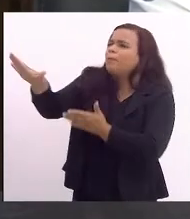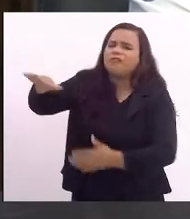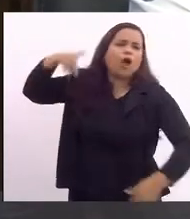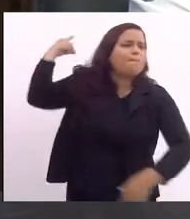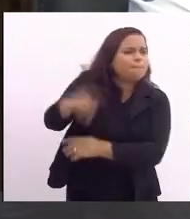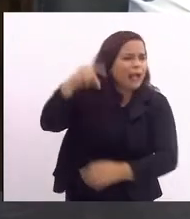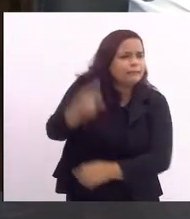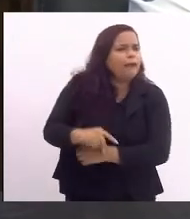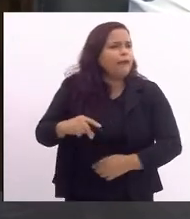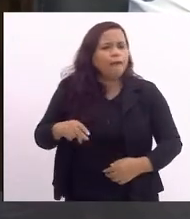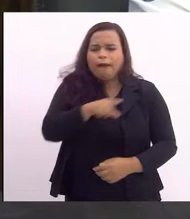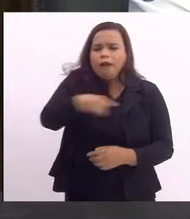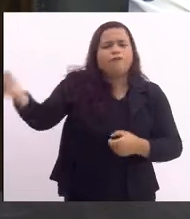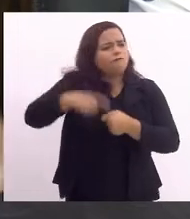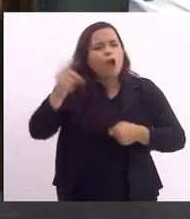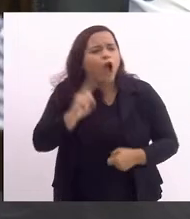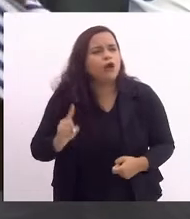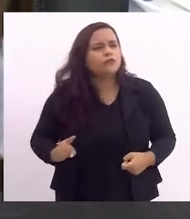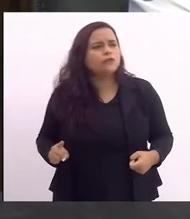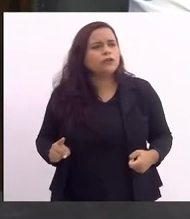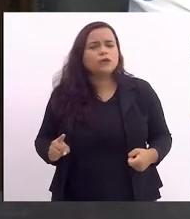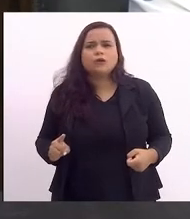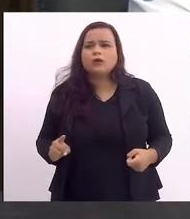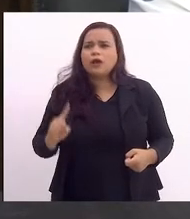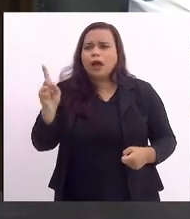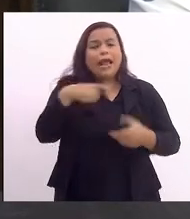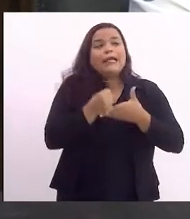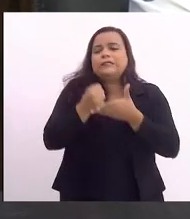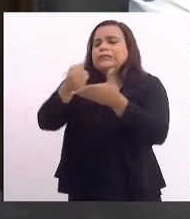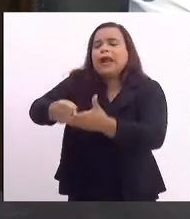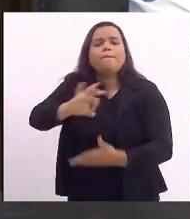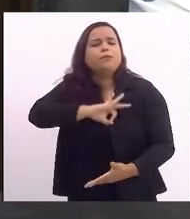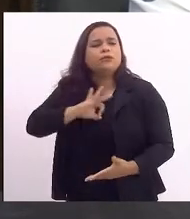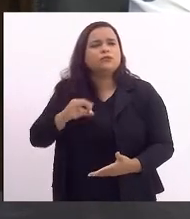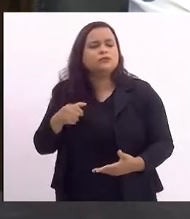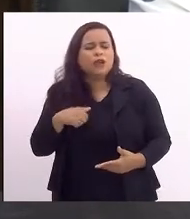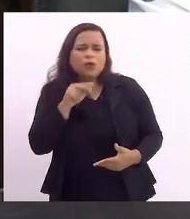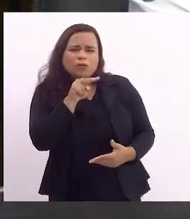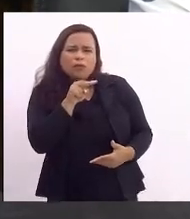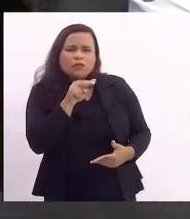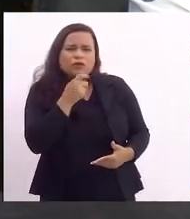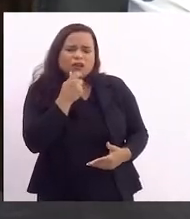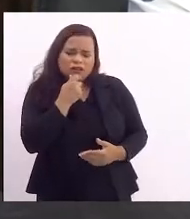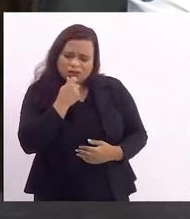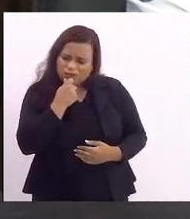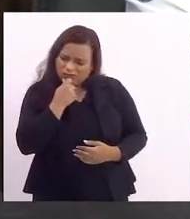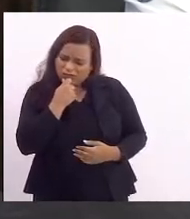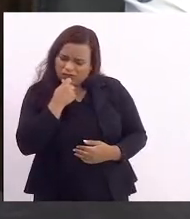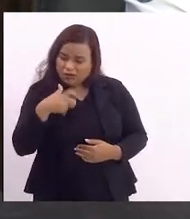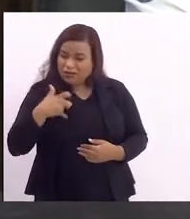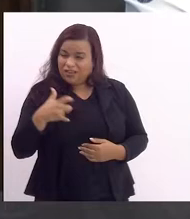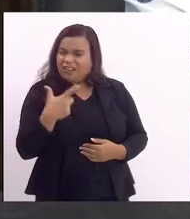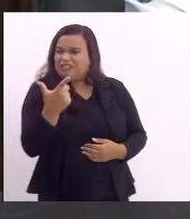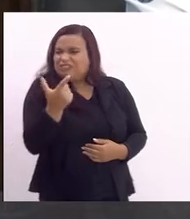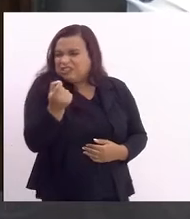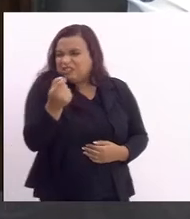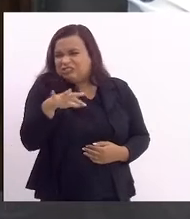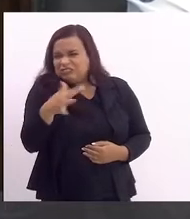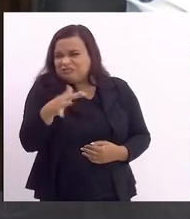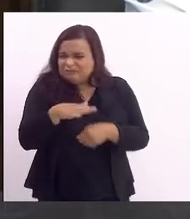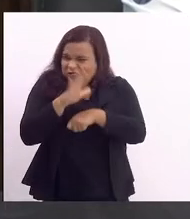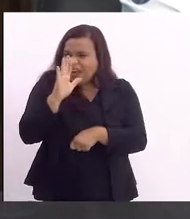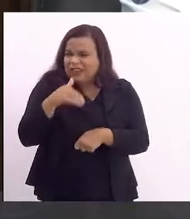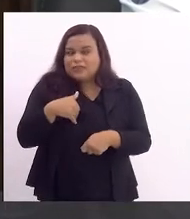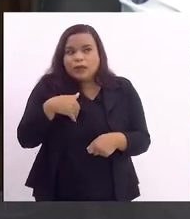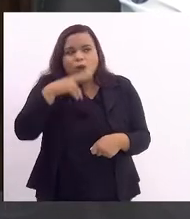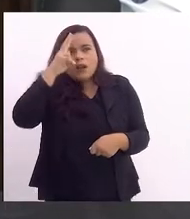gente tem que fazer com que eles não voltem mais aqui. E a gente entrega para a polícia, sim. Aí eu, 20 e poucos anos,